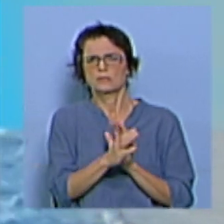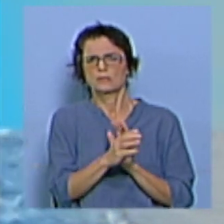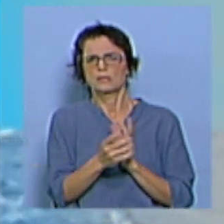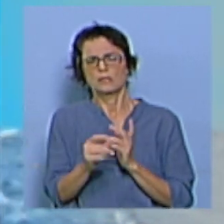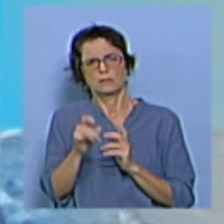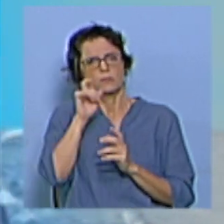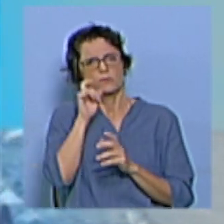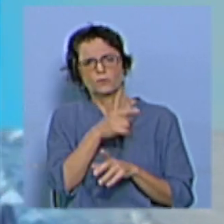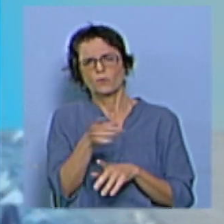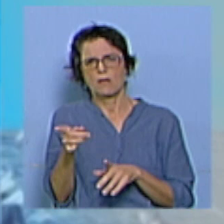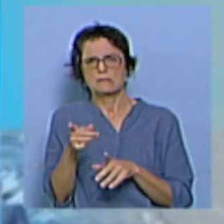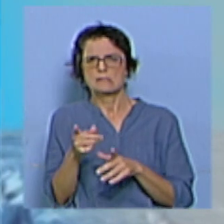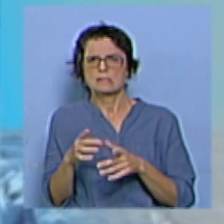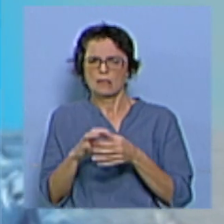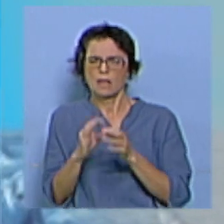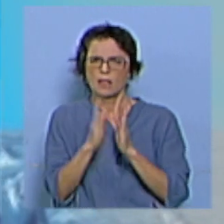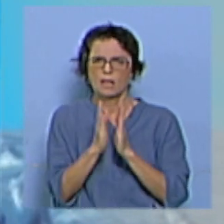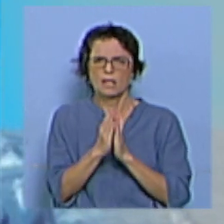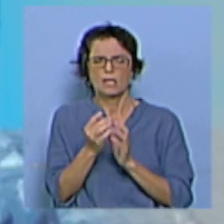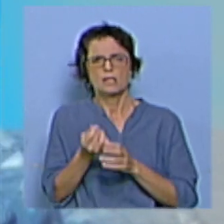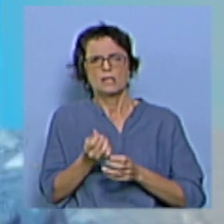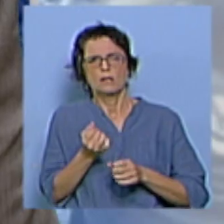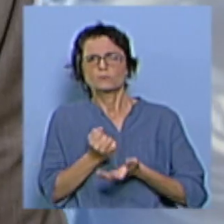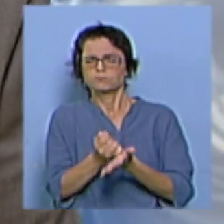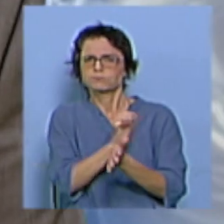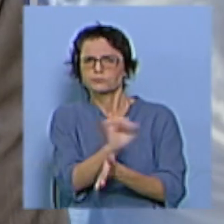vão mantendo neste tempo de pandemia?